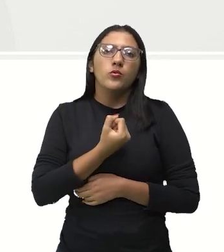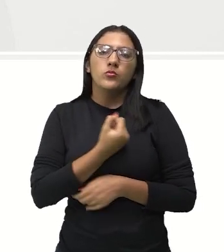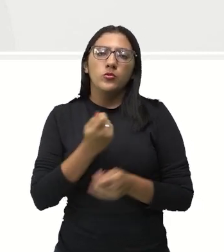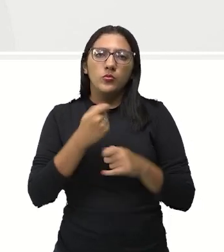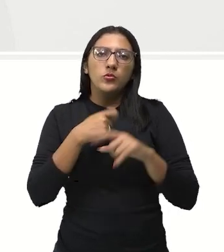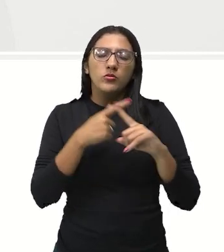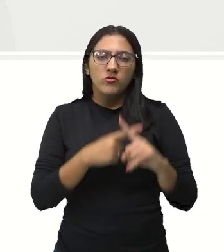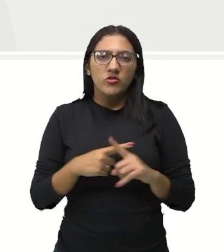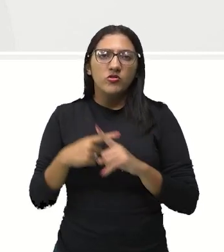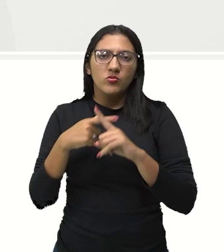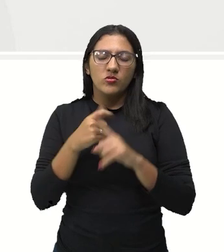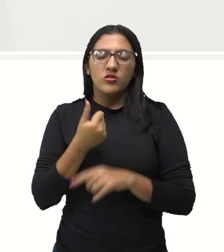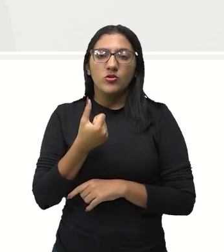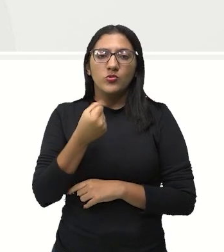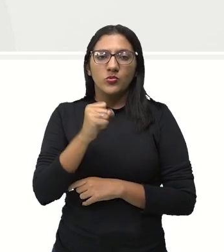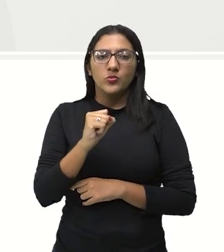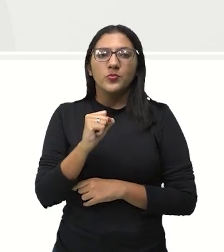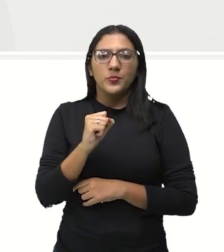18